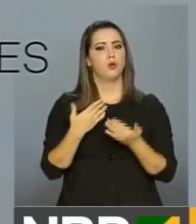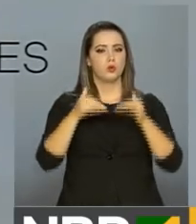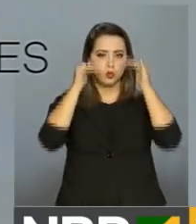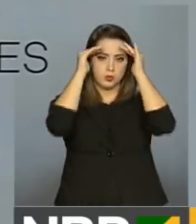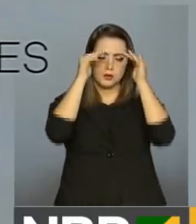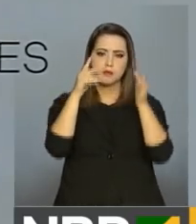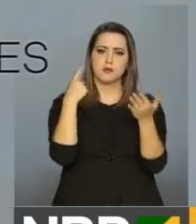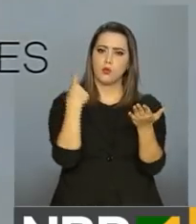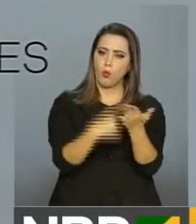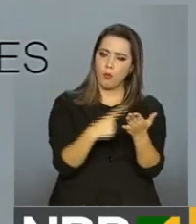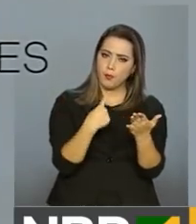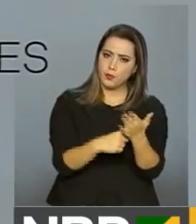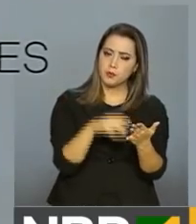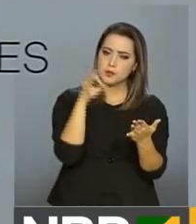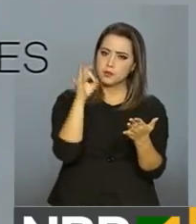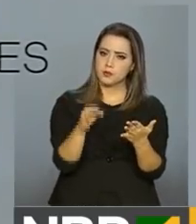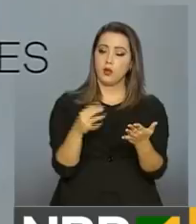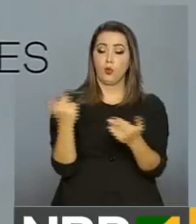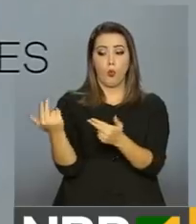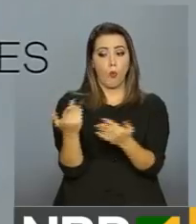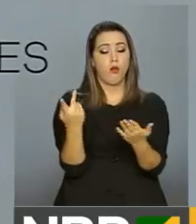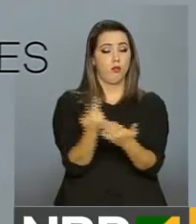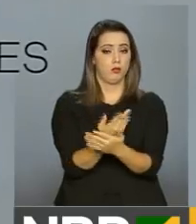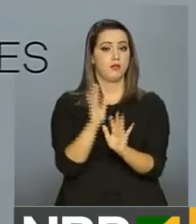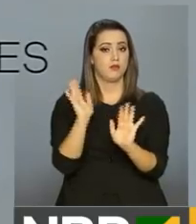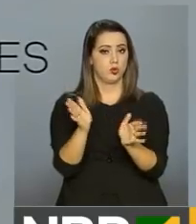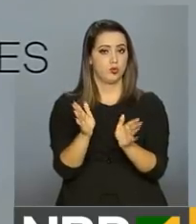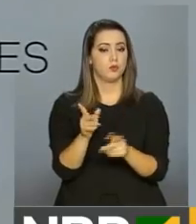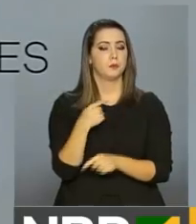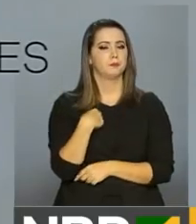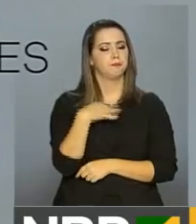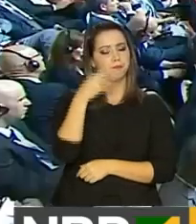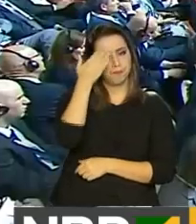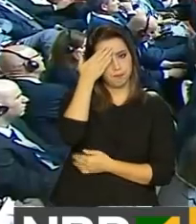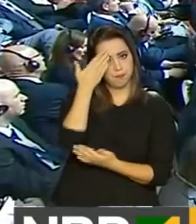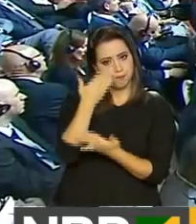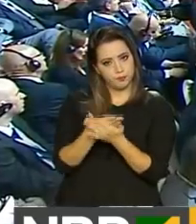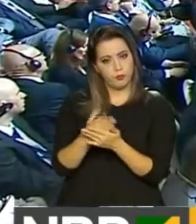seu papel, como vem fazendo. Estou certo que,